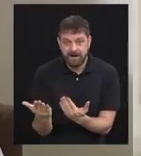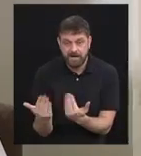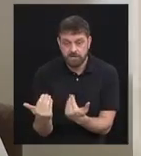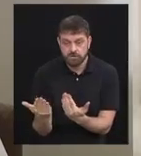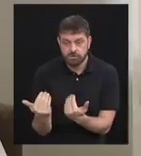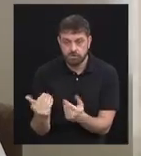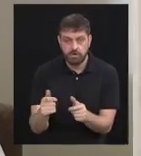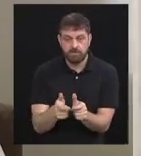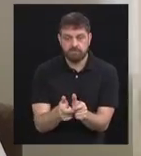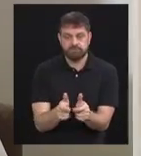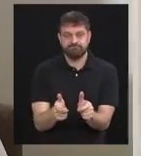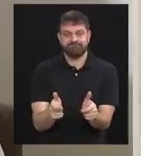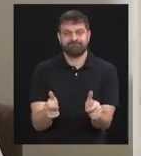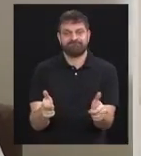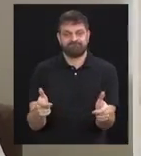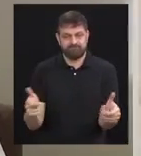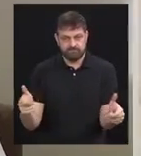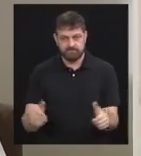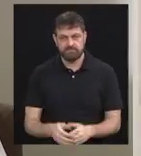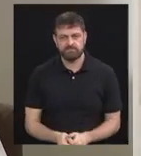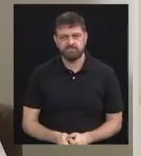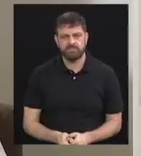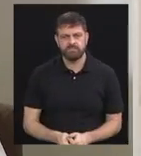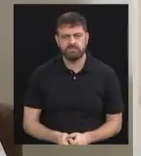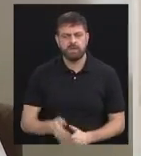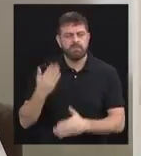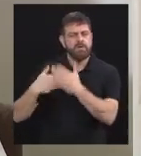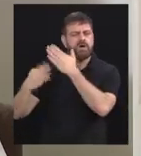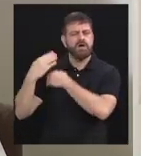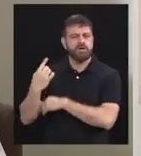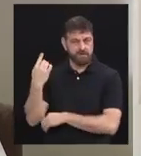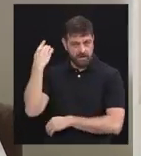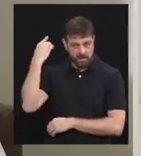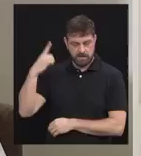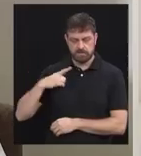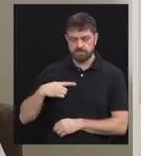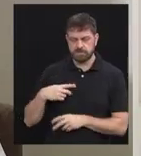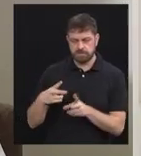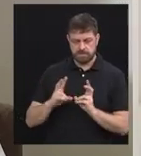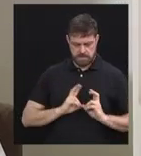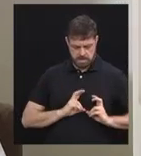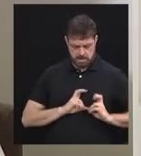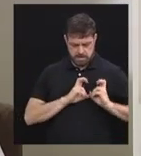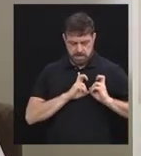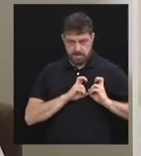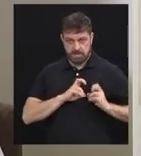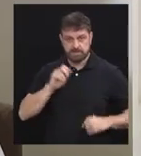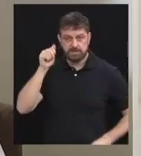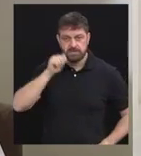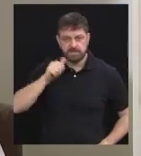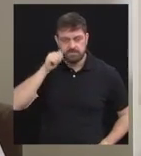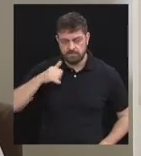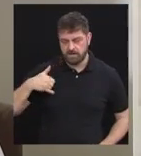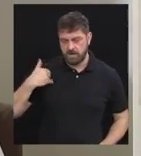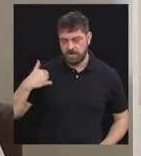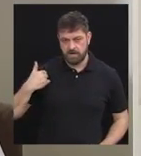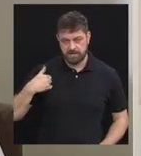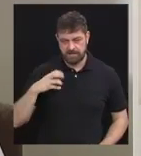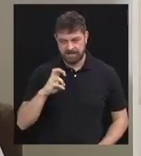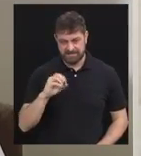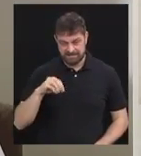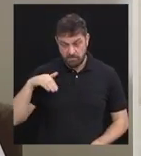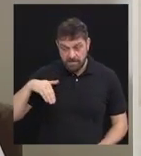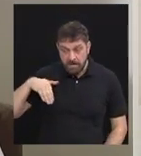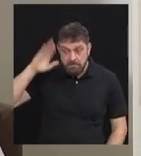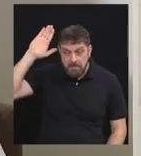aumentado a incidência nas idades mais precoces. Antigamente a gente via câncer de mama em mulheres